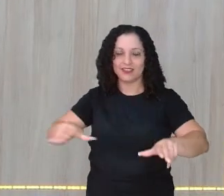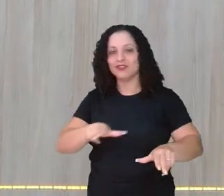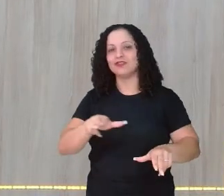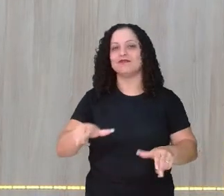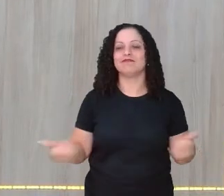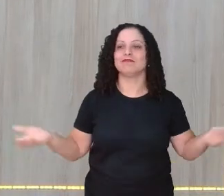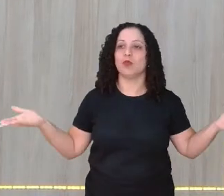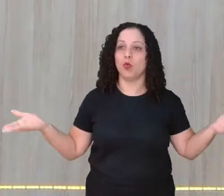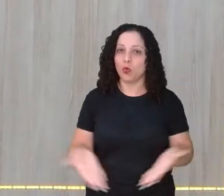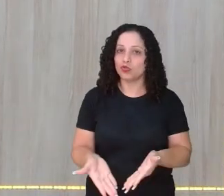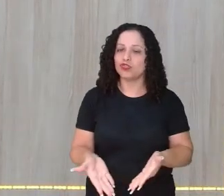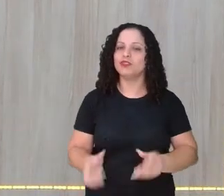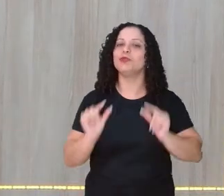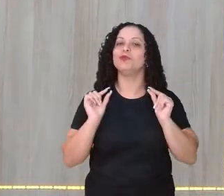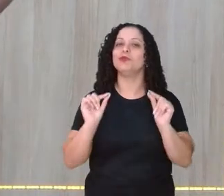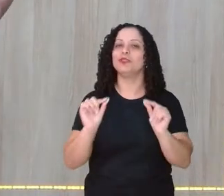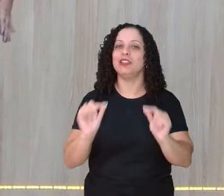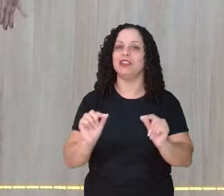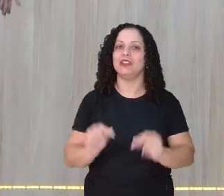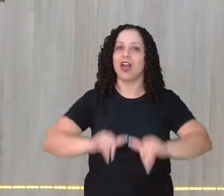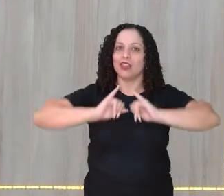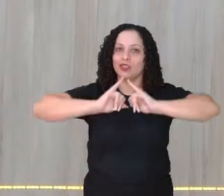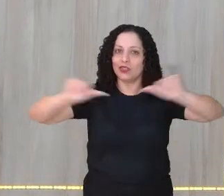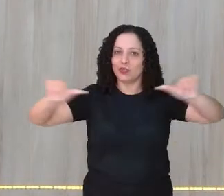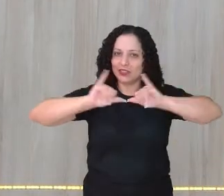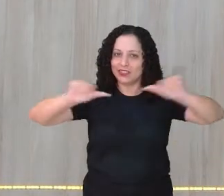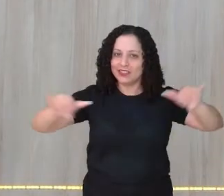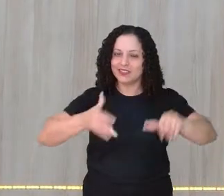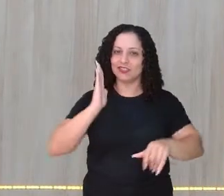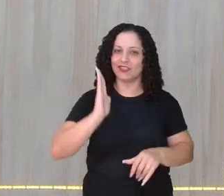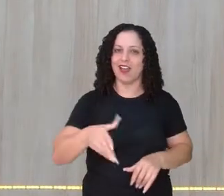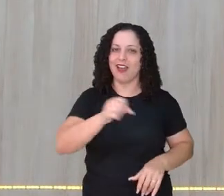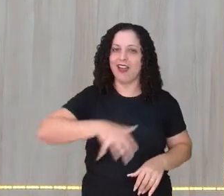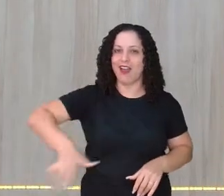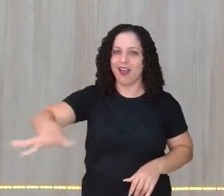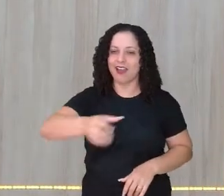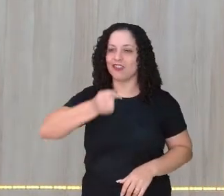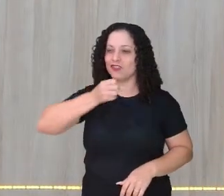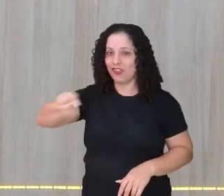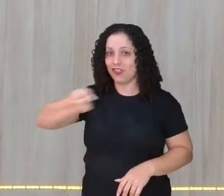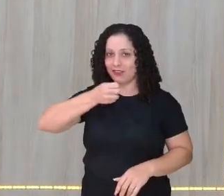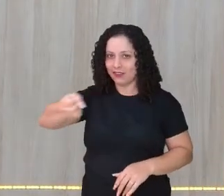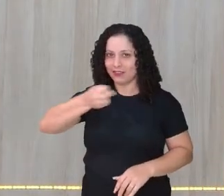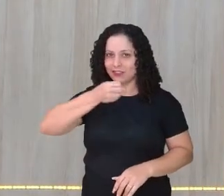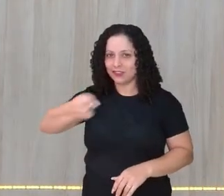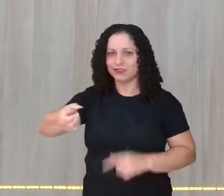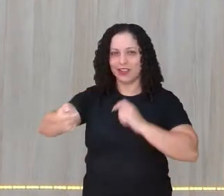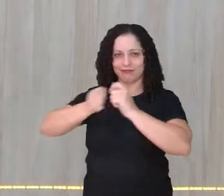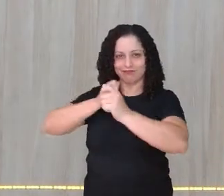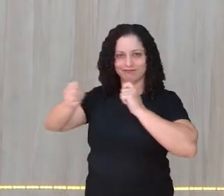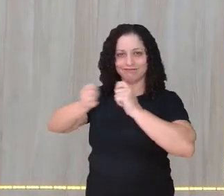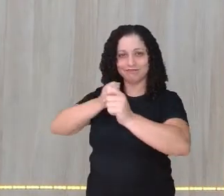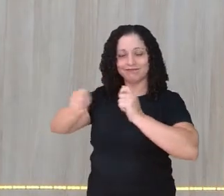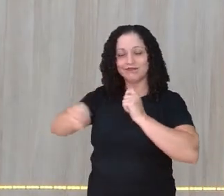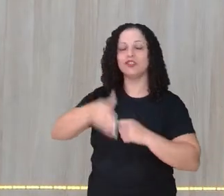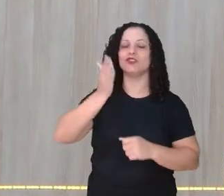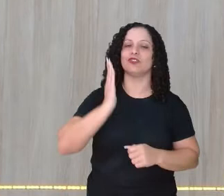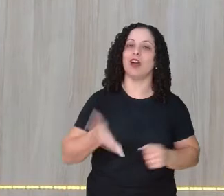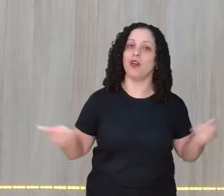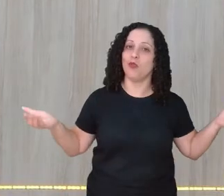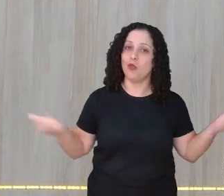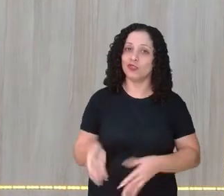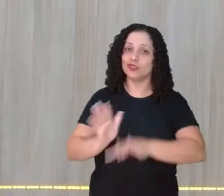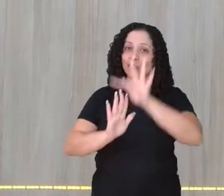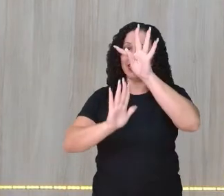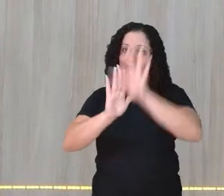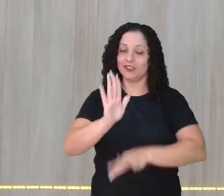eu trouxe hoje, a gente falou tanto de notícia, a gente falou do campo jornalístico, reportagem. Hoje eu trouxe um